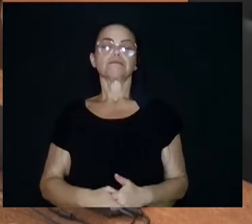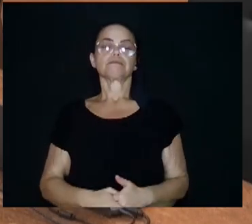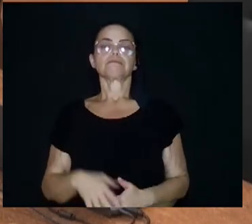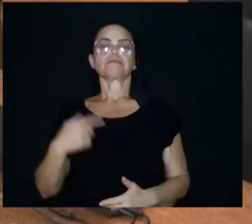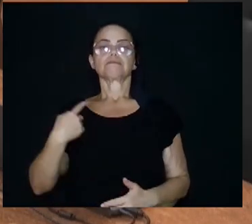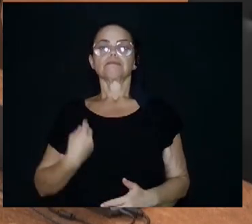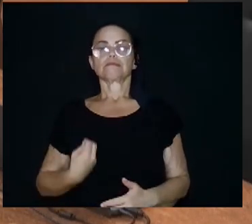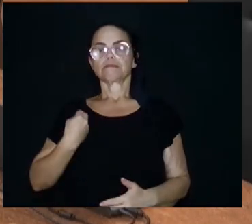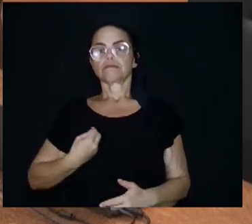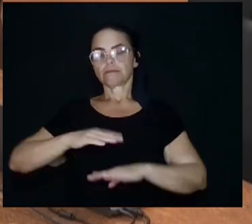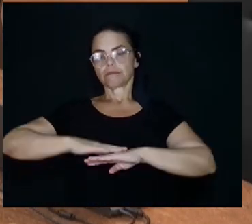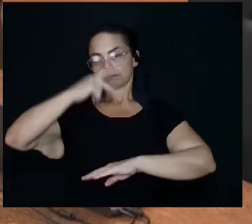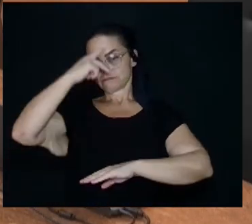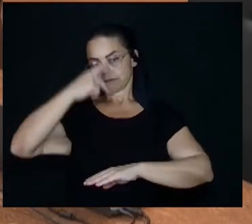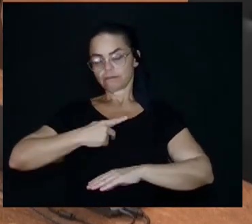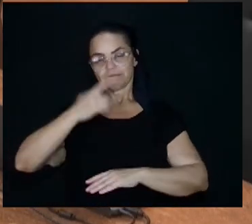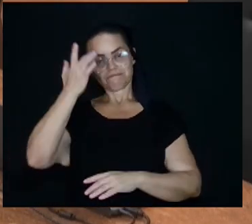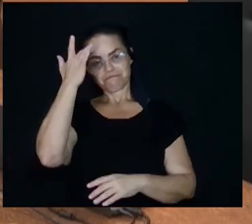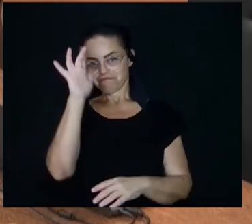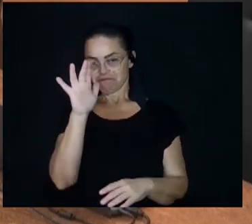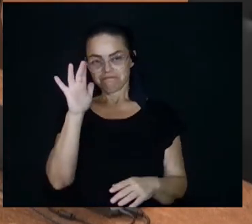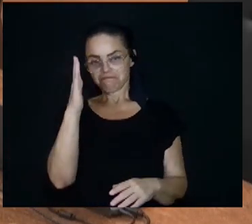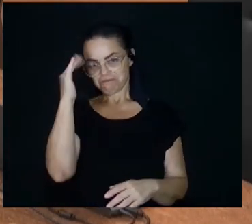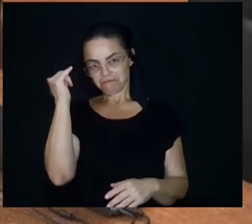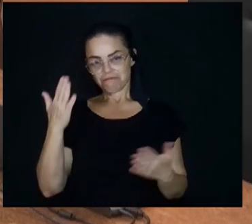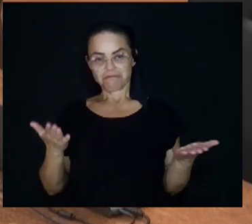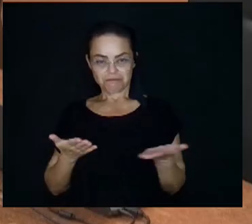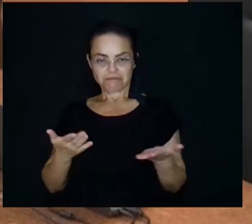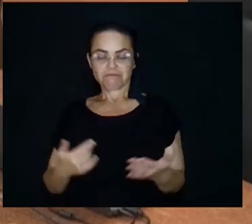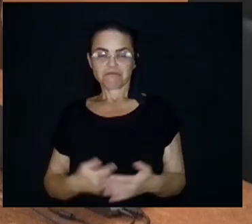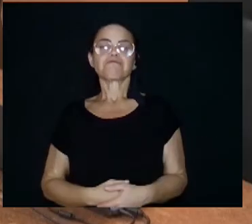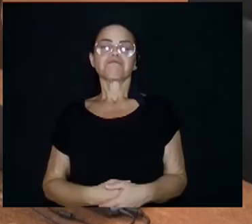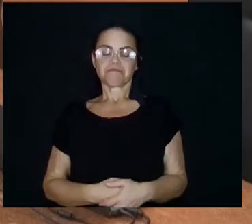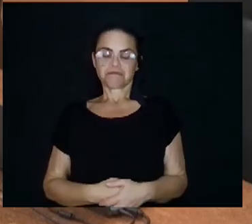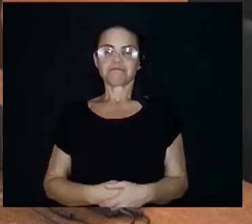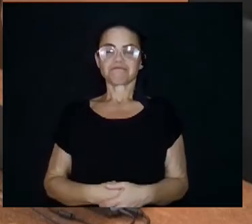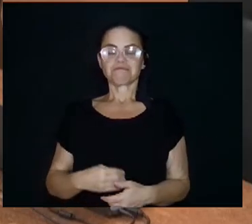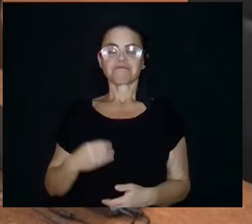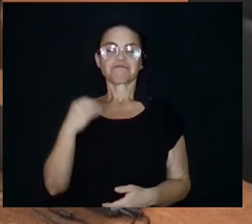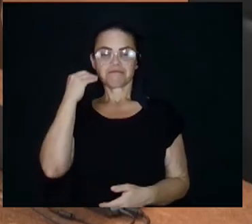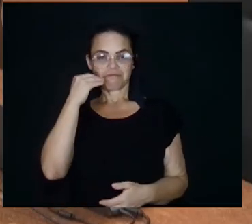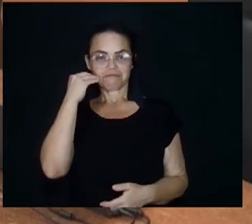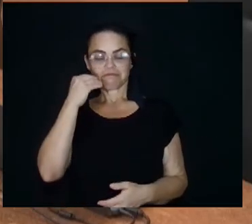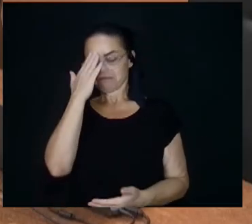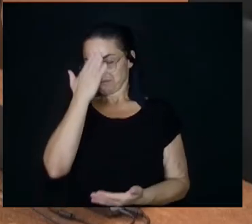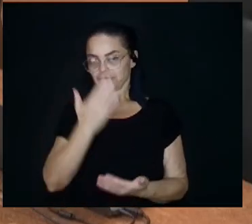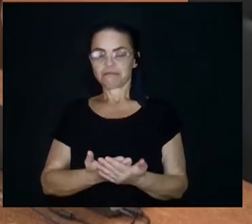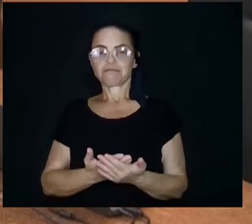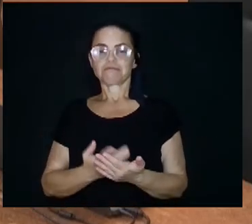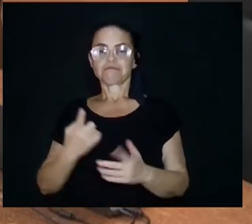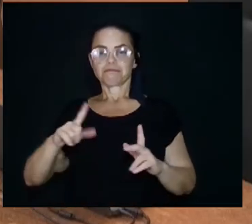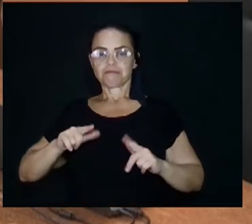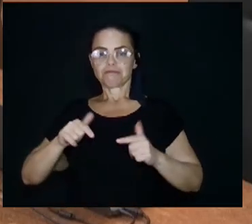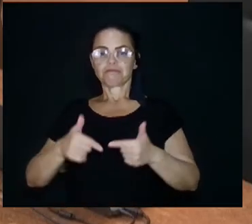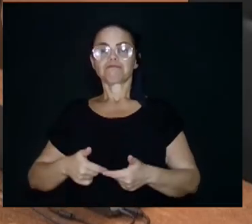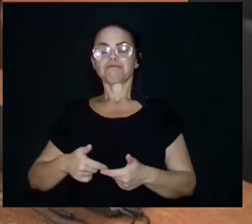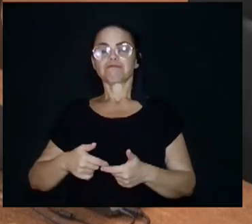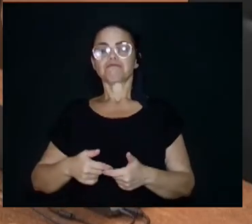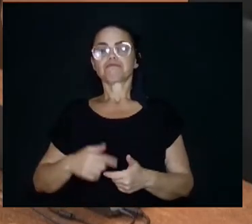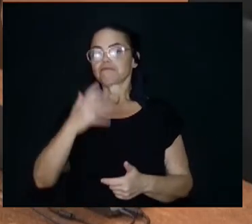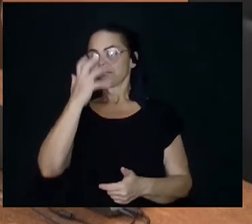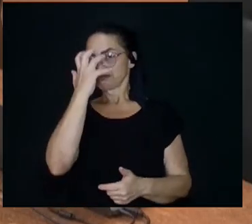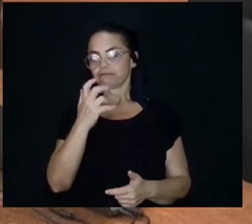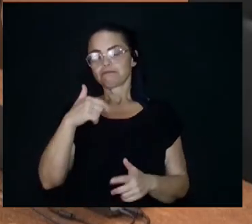nem sabia, estou sabendo agora, que por ter, no caso, acreditado na gente, acreditado na nossa seriedade, acreditado